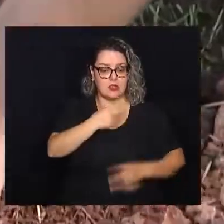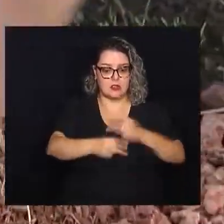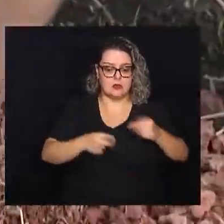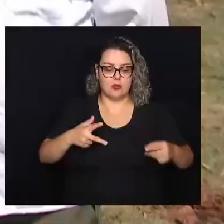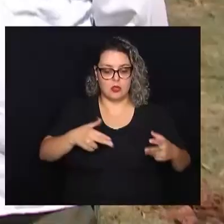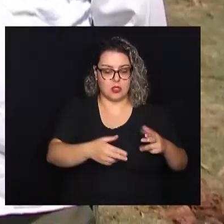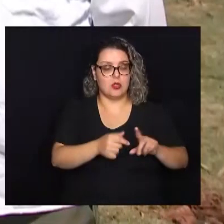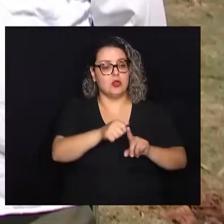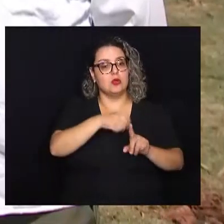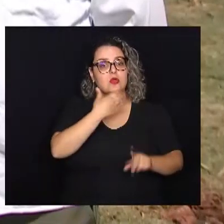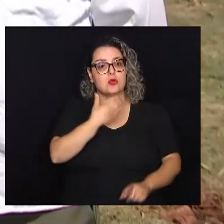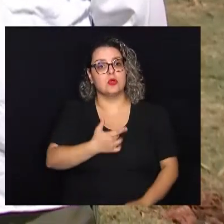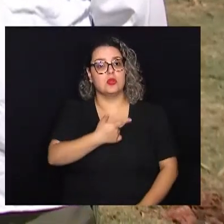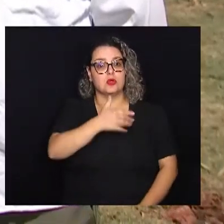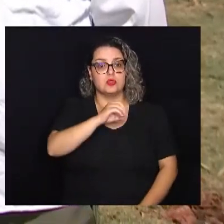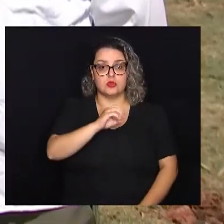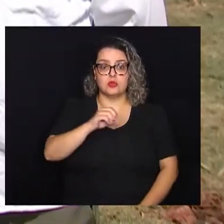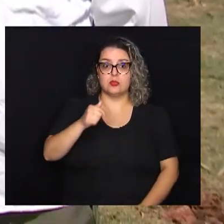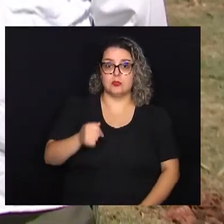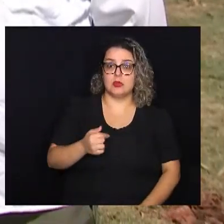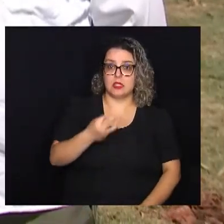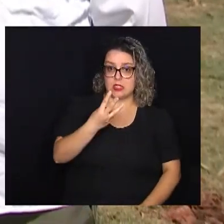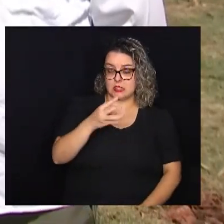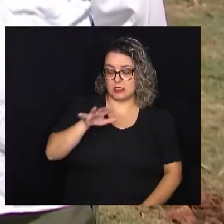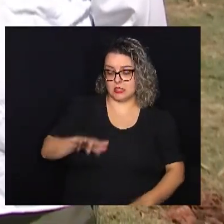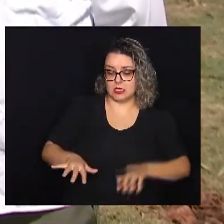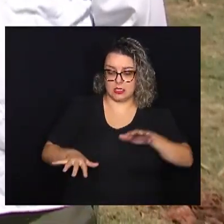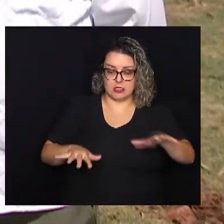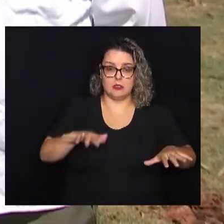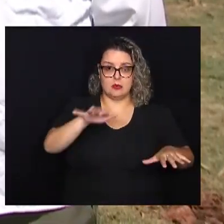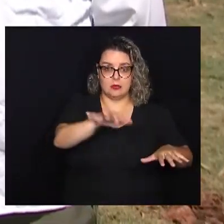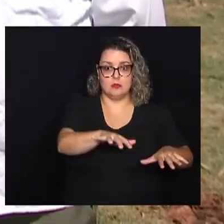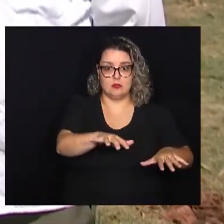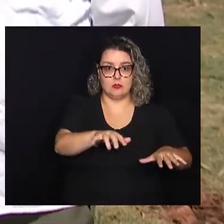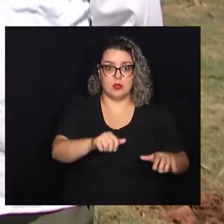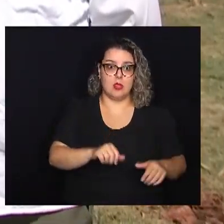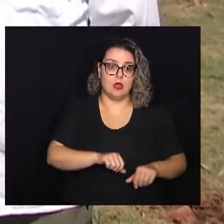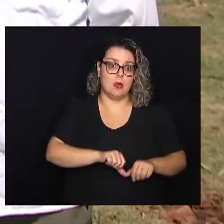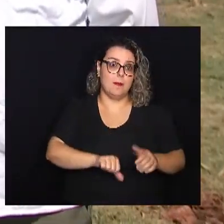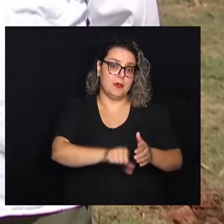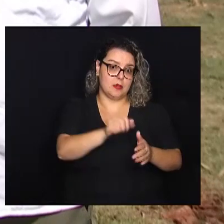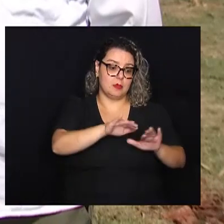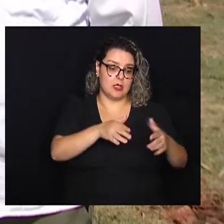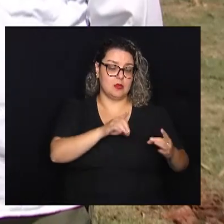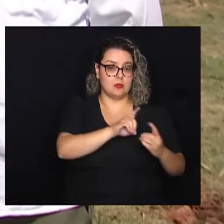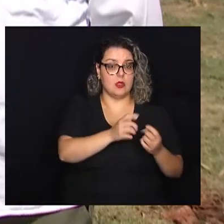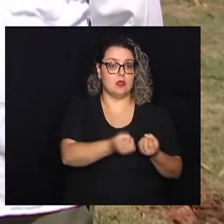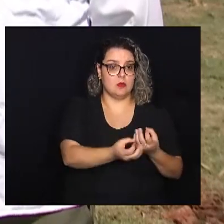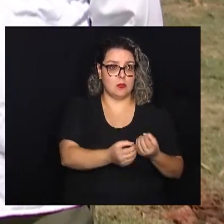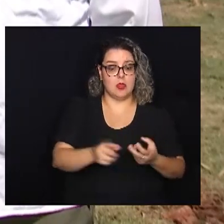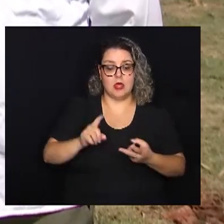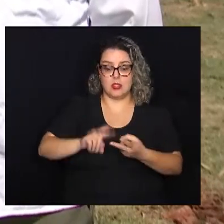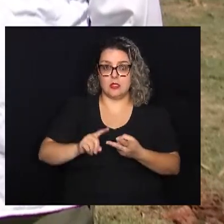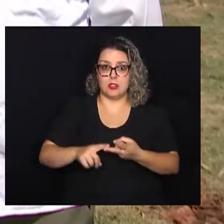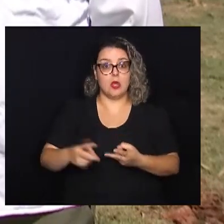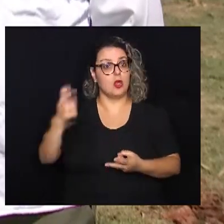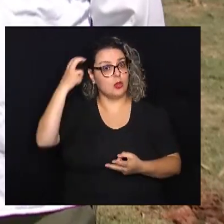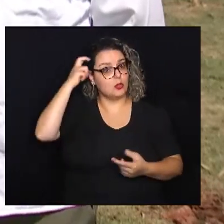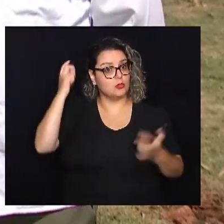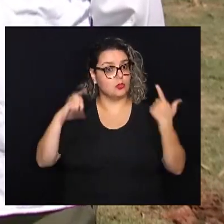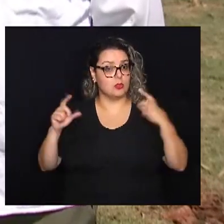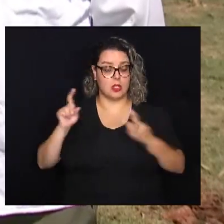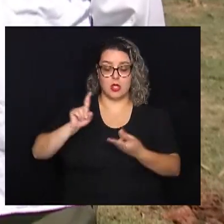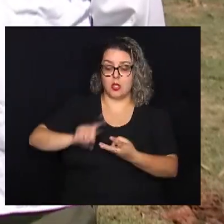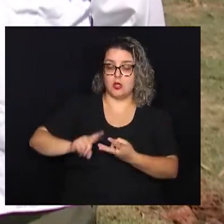dezembro de 2007 e é dividido em três áreas sendo a primeira destinada a recepção e informação a segunda cultura e ao lazer e